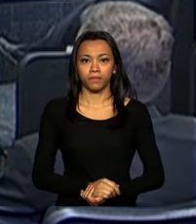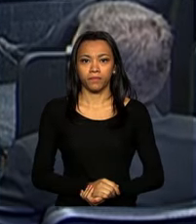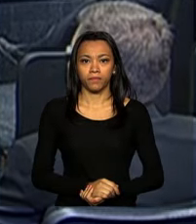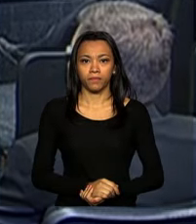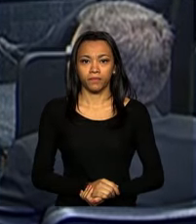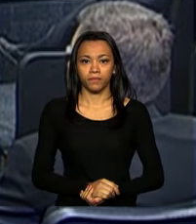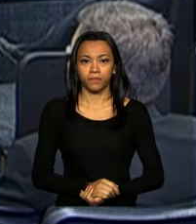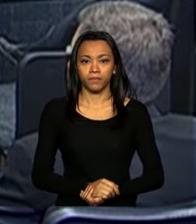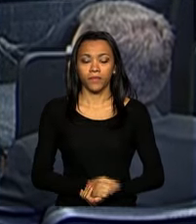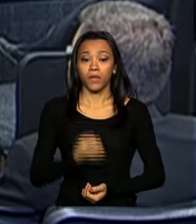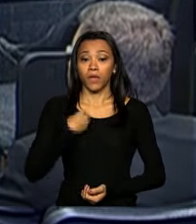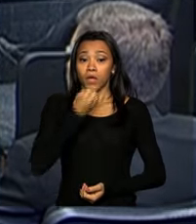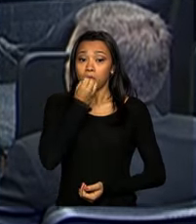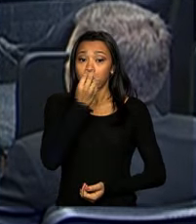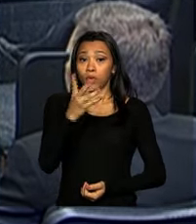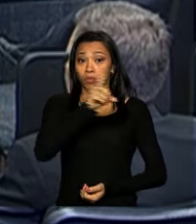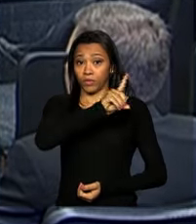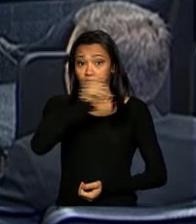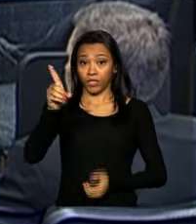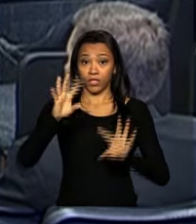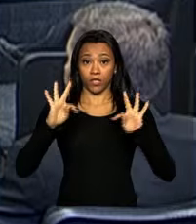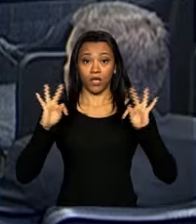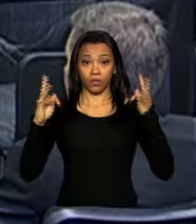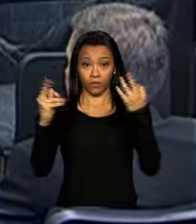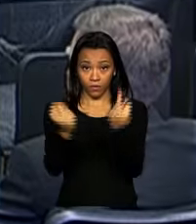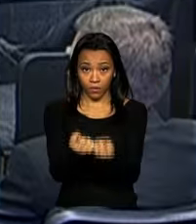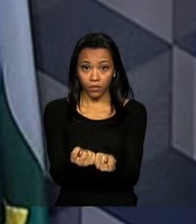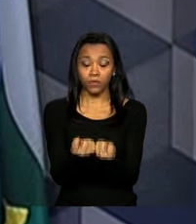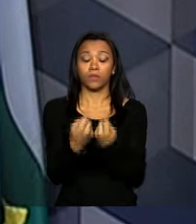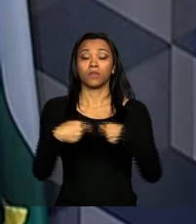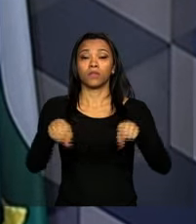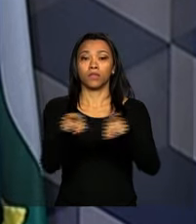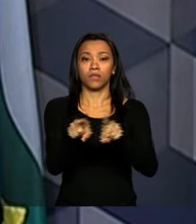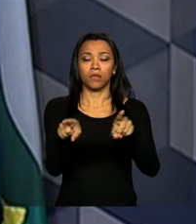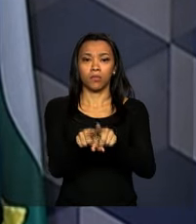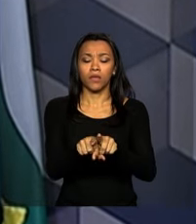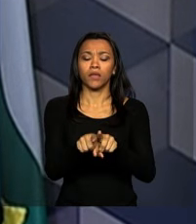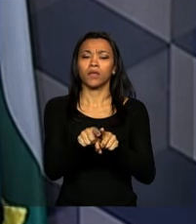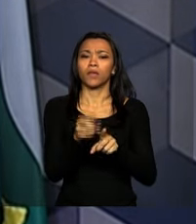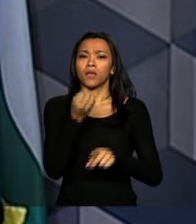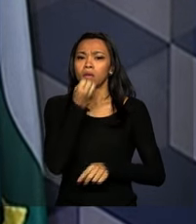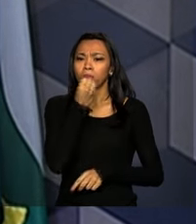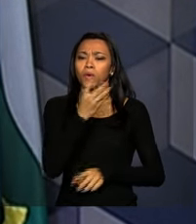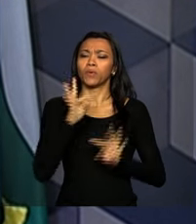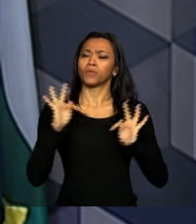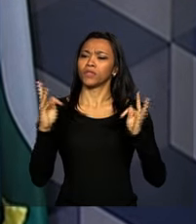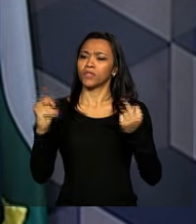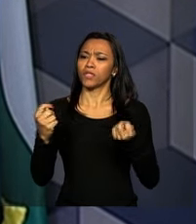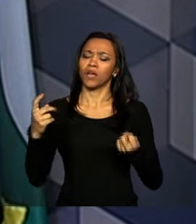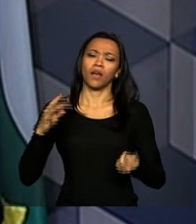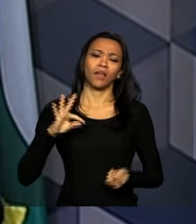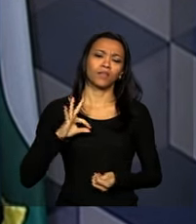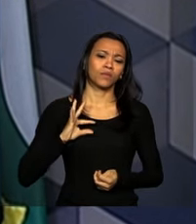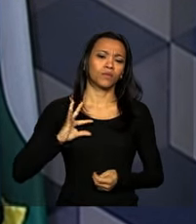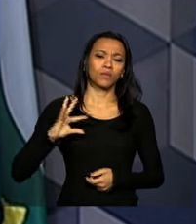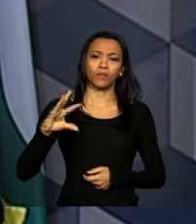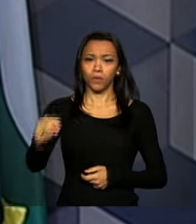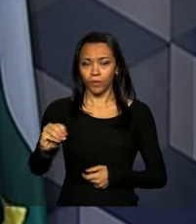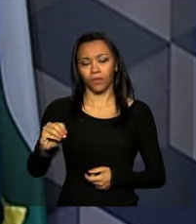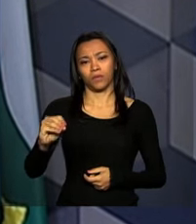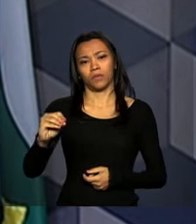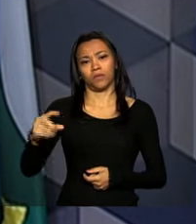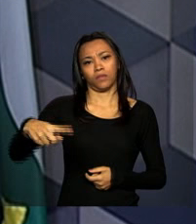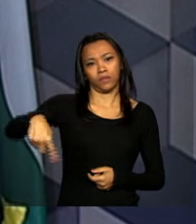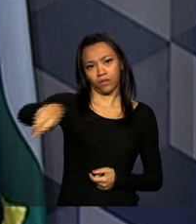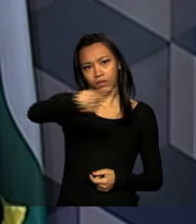Muito bom dia a todos. E bom dia também a todos os nossos servidores que